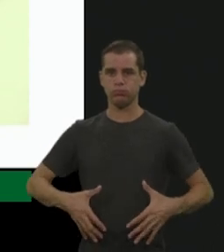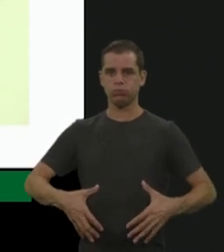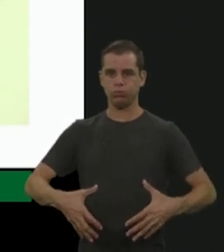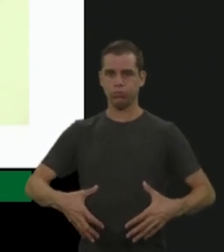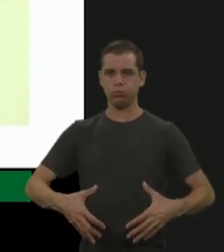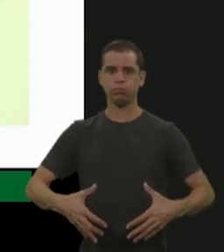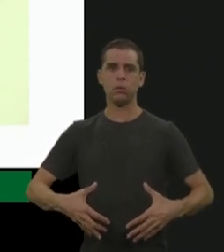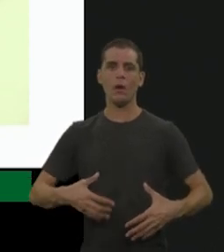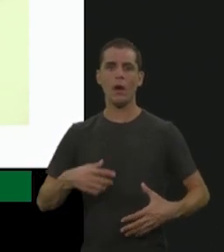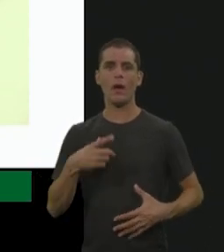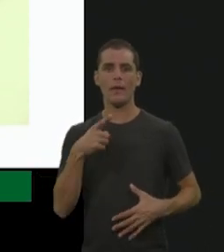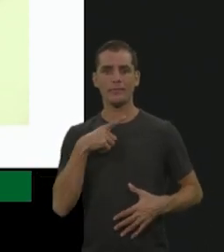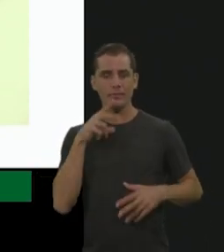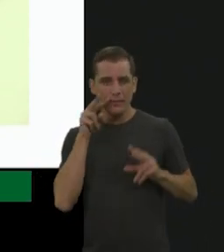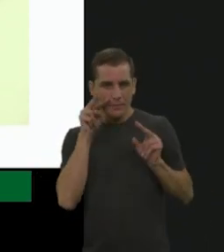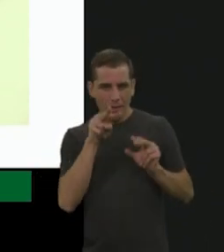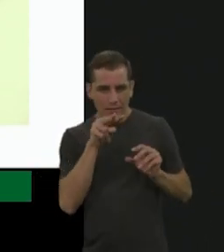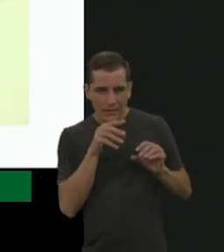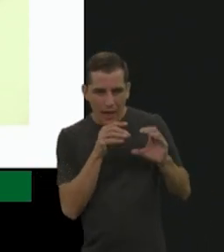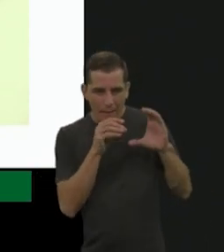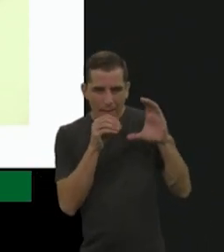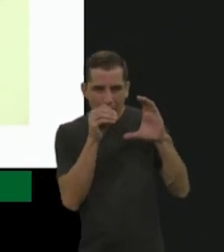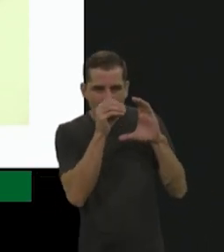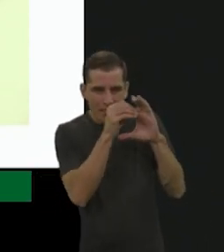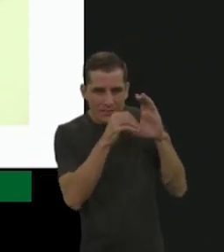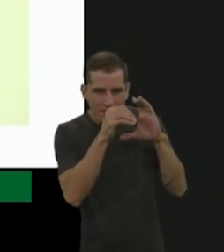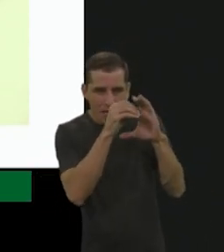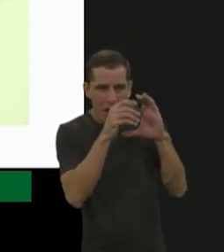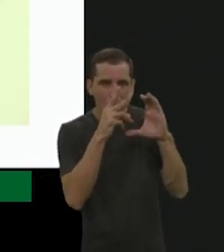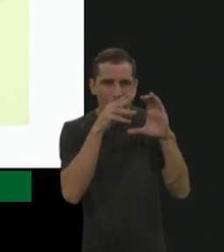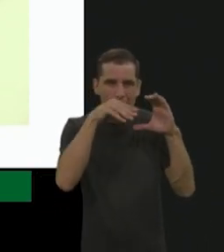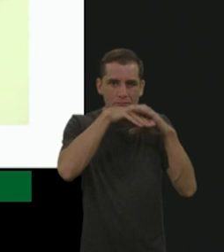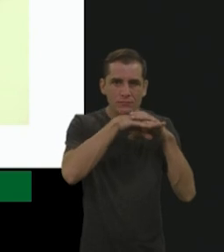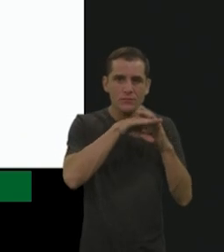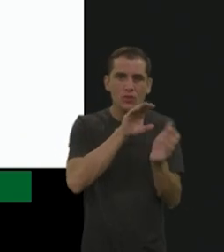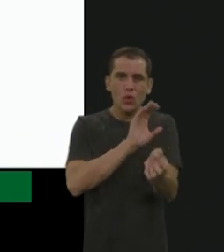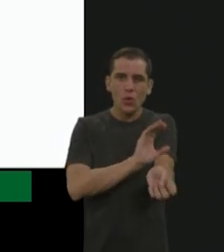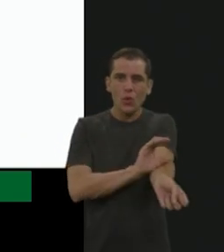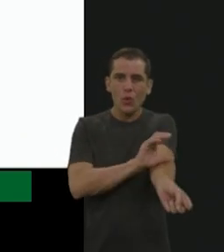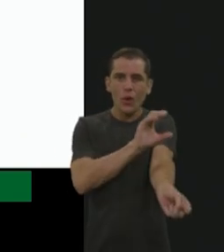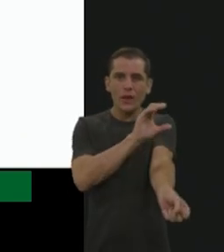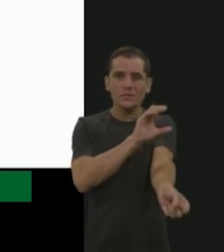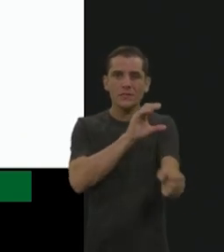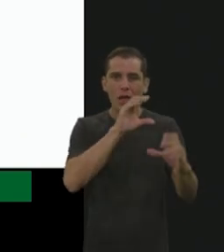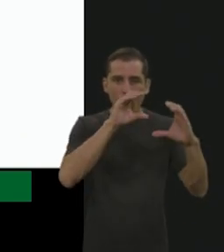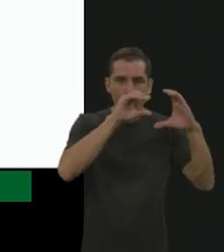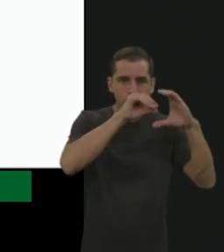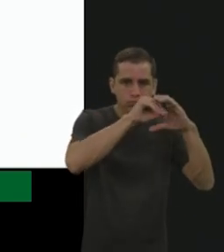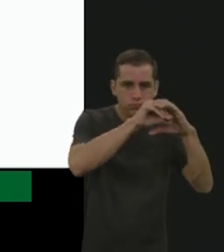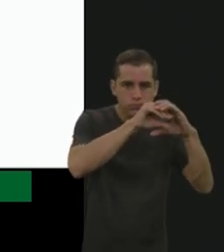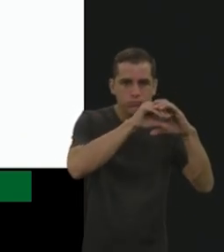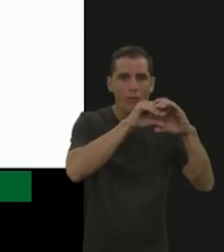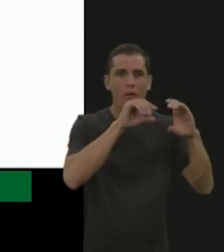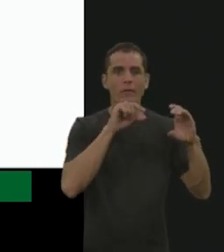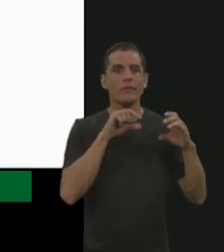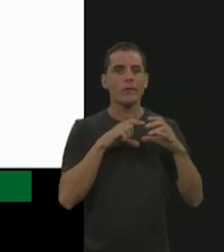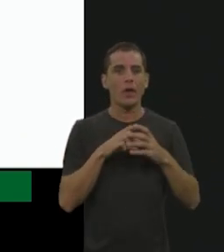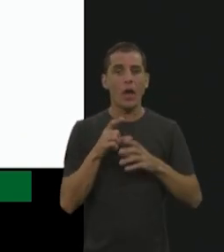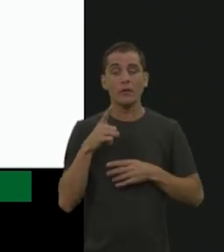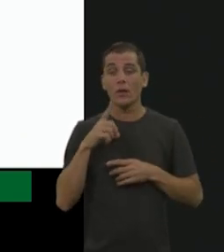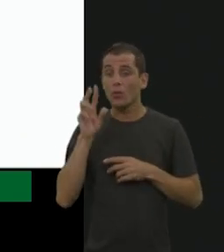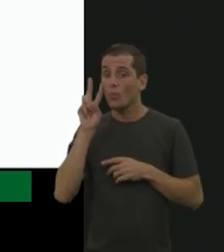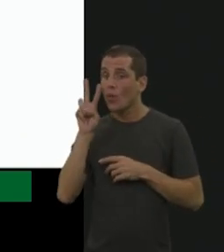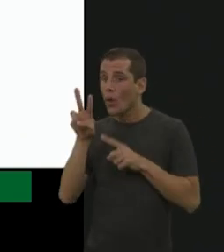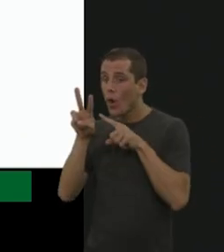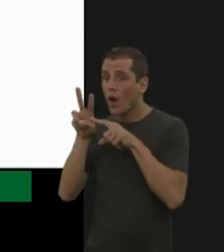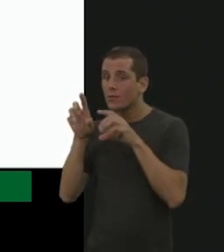né, de colesterol. Tá? A icterícia em bebê. Biópsia hepática mostrando, ó, a célula